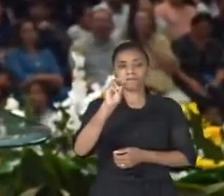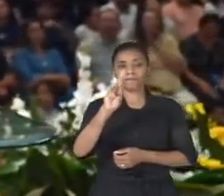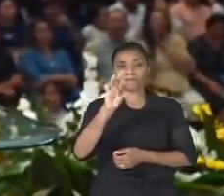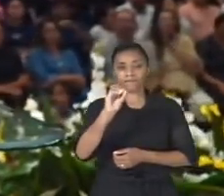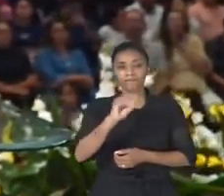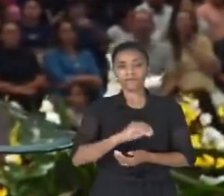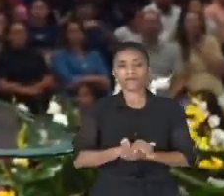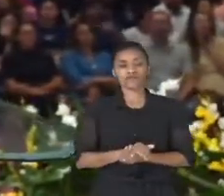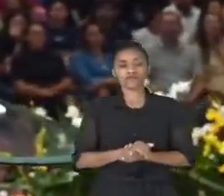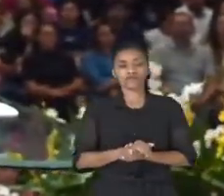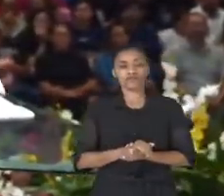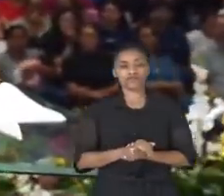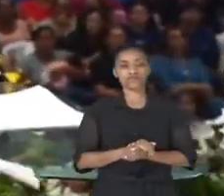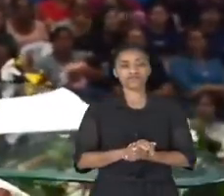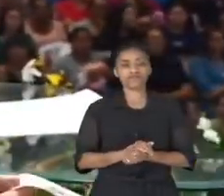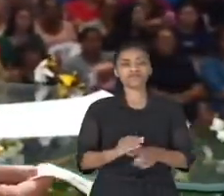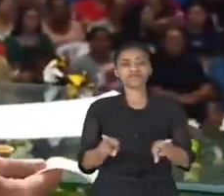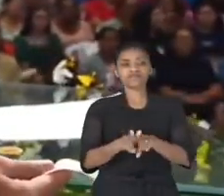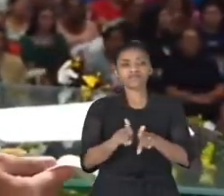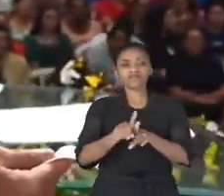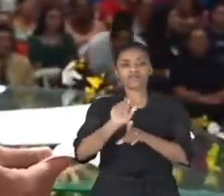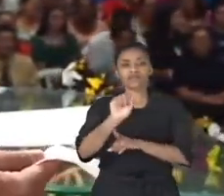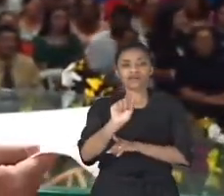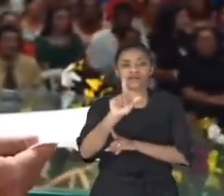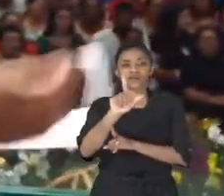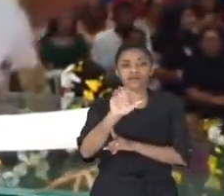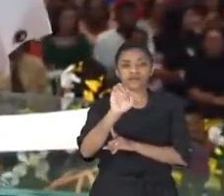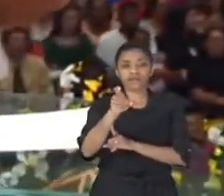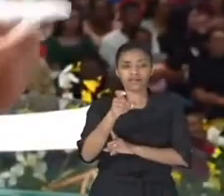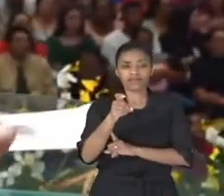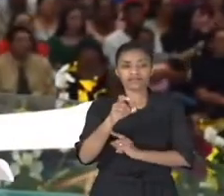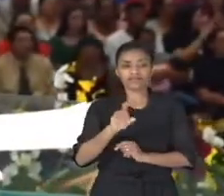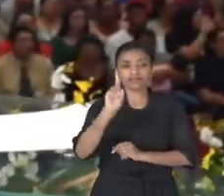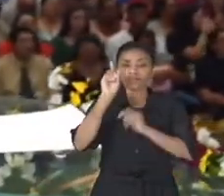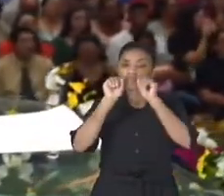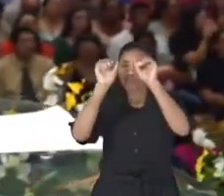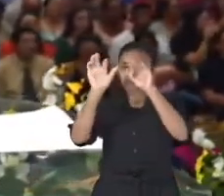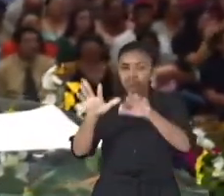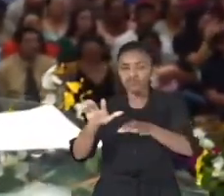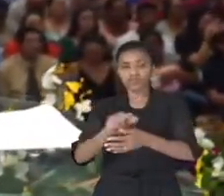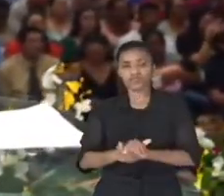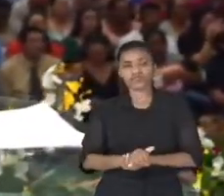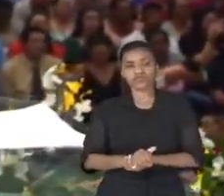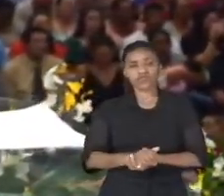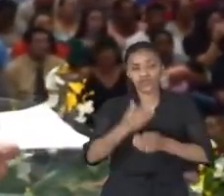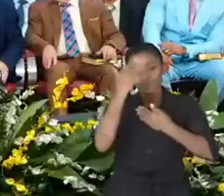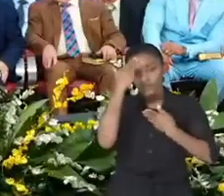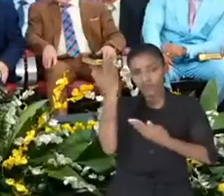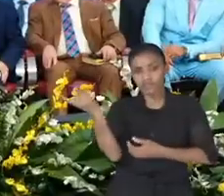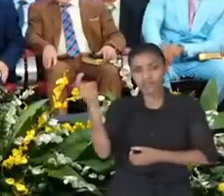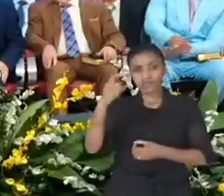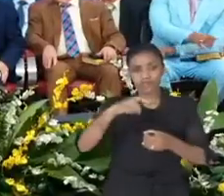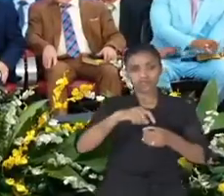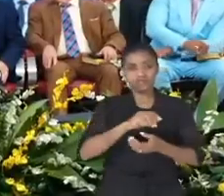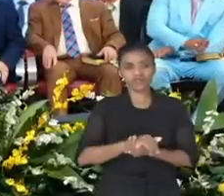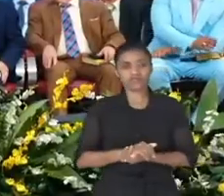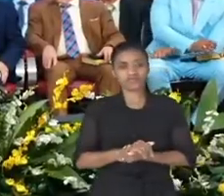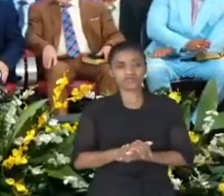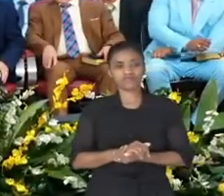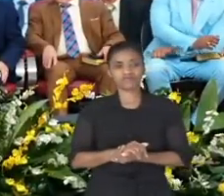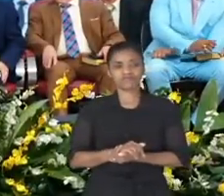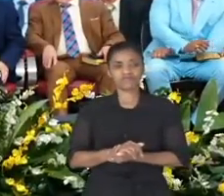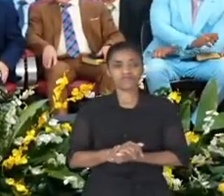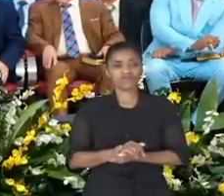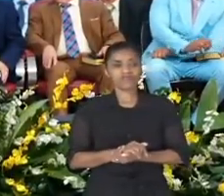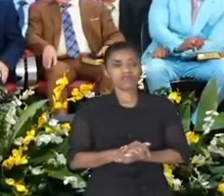aparecendo o Zorro aqui. E Alex Gonçalves, cadê o Alex? Deus te abençoe, Alex, sucesso. Obrigado por terem vindo ouvir um veterano, um velho